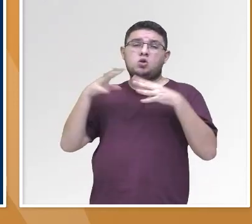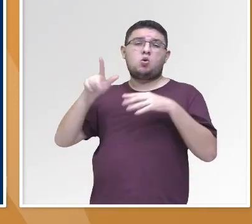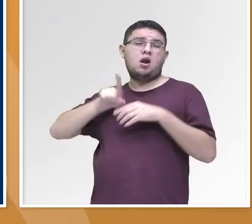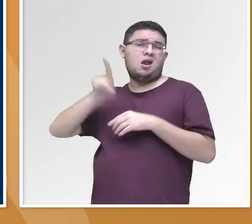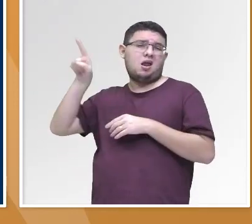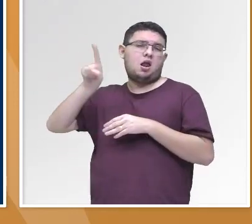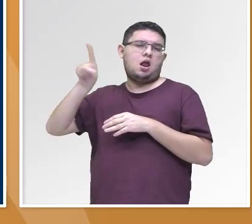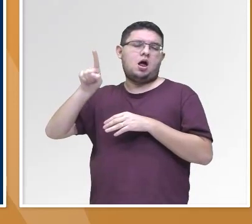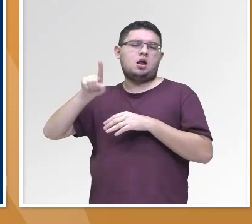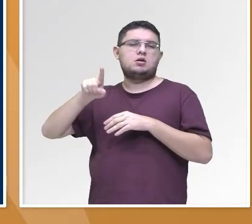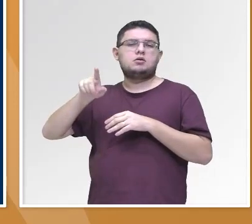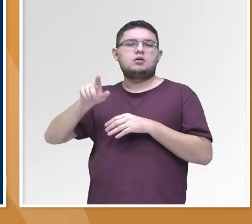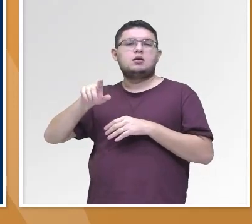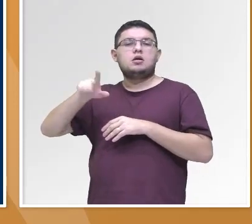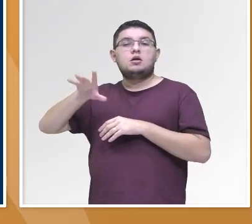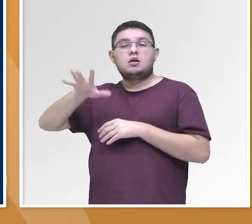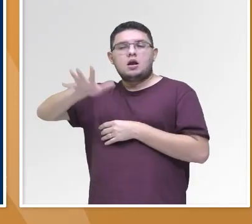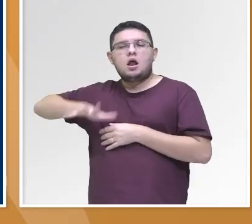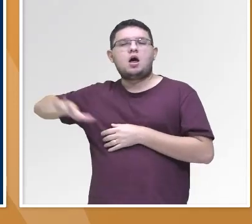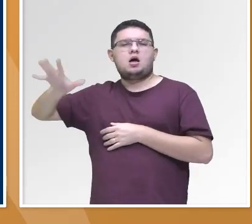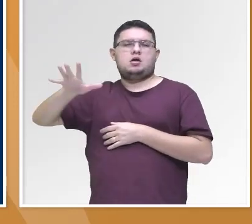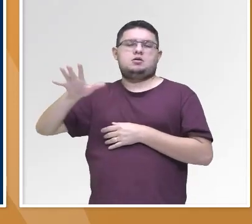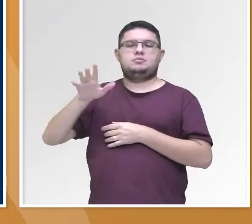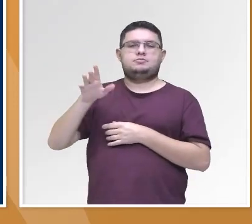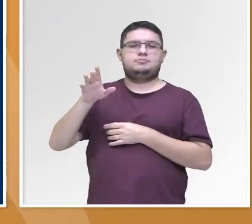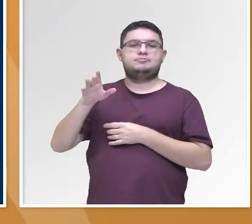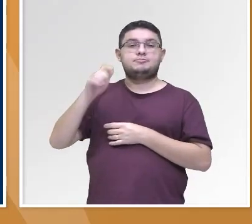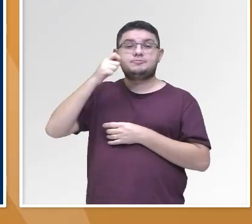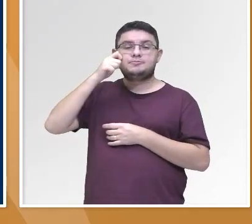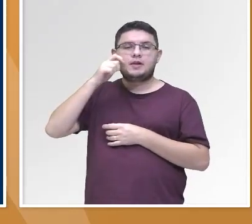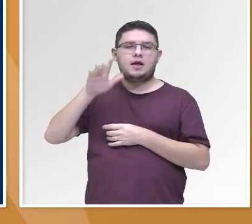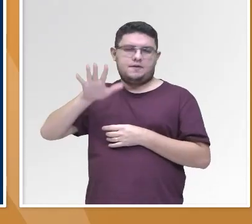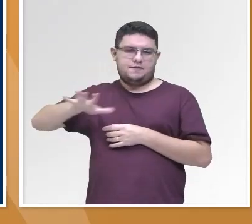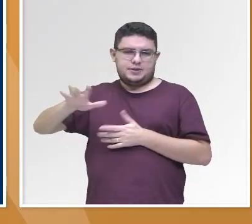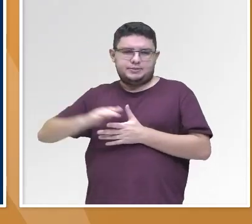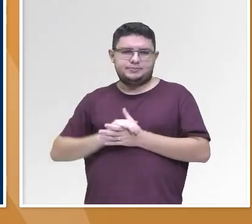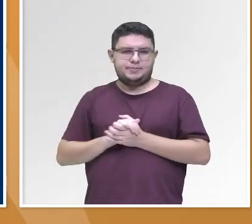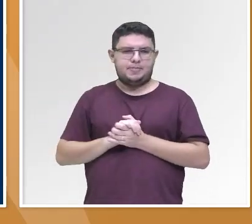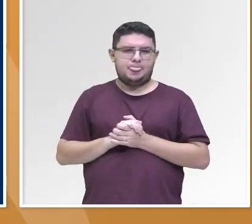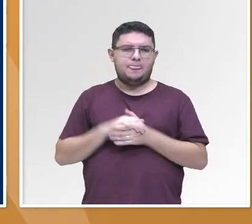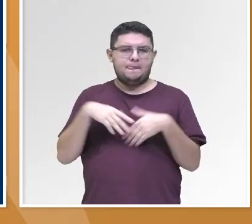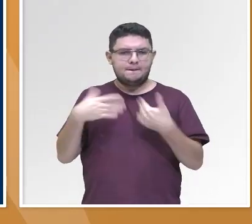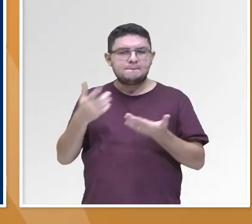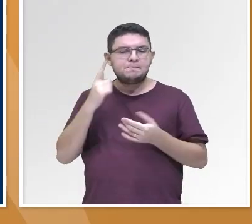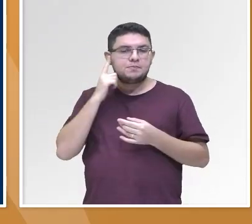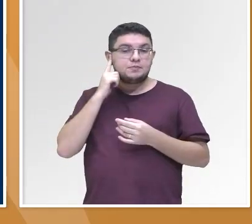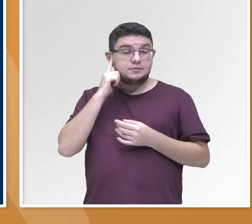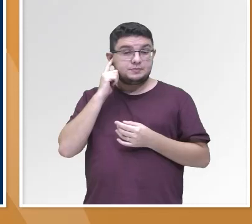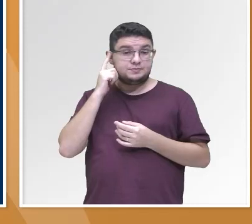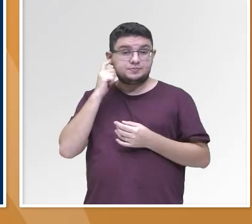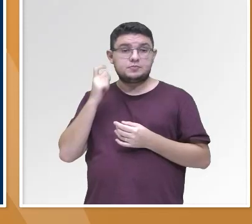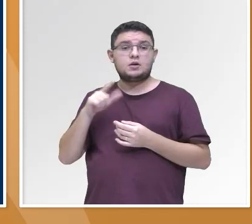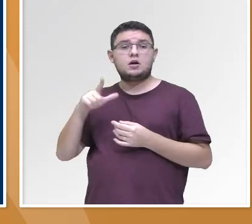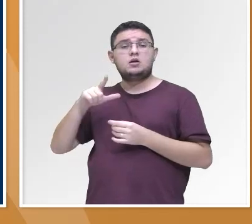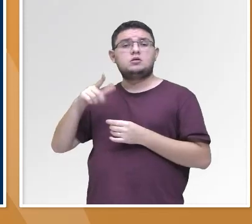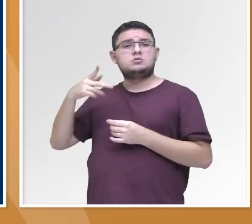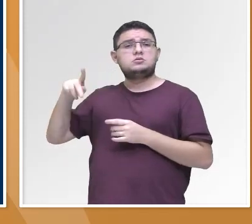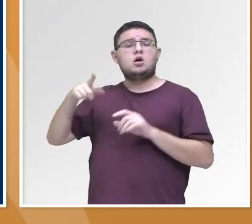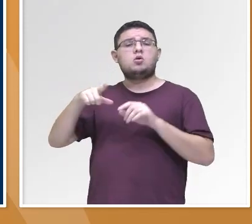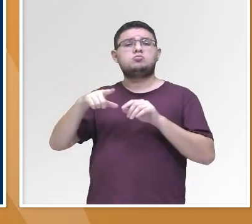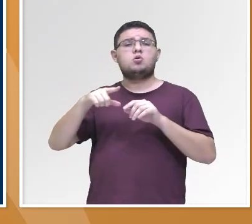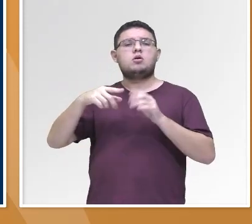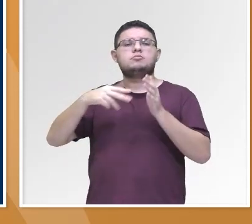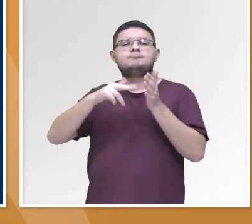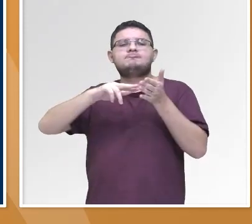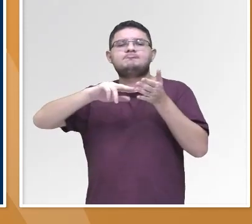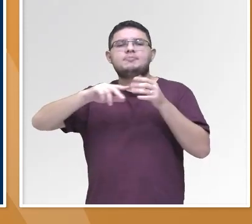ok? Então, vamos lá, continuando com o nosso texto. Então, a diversidade cultural africana manifestou-se graças à